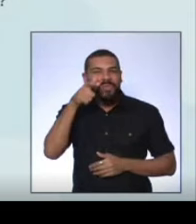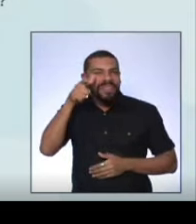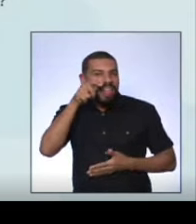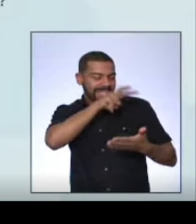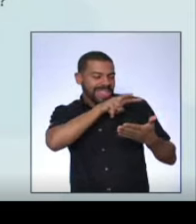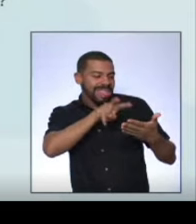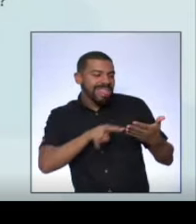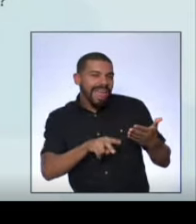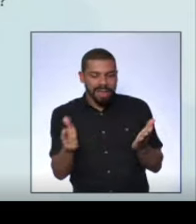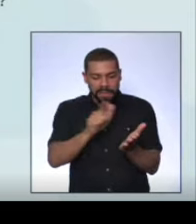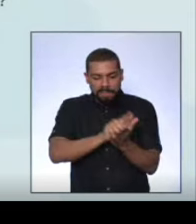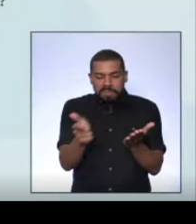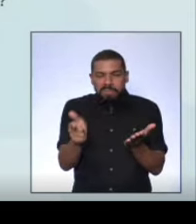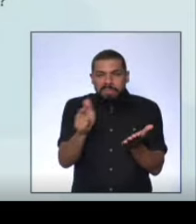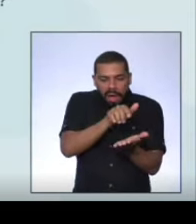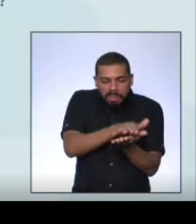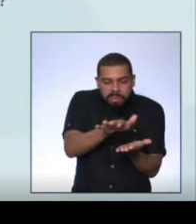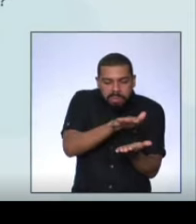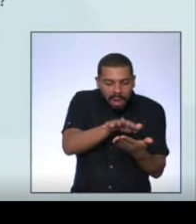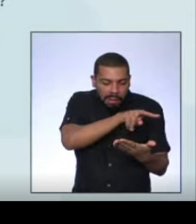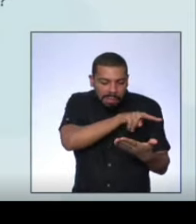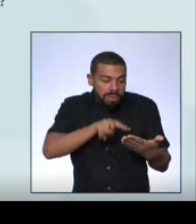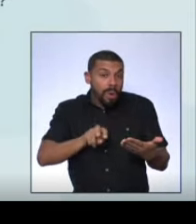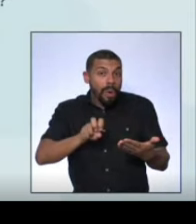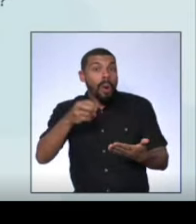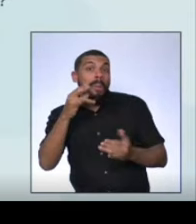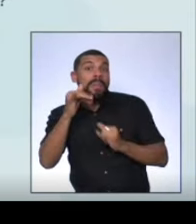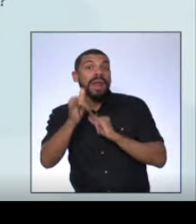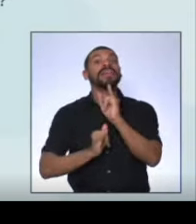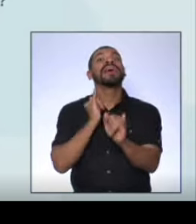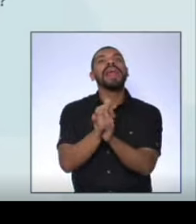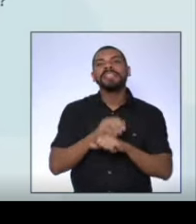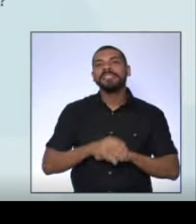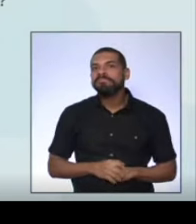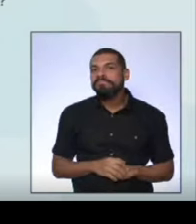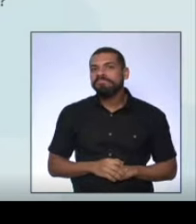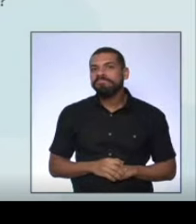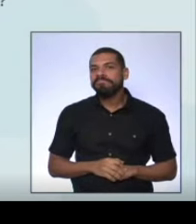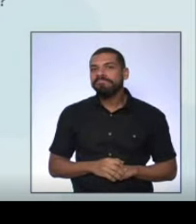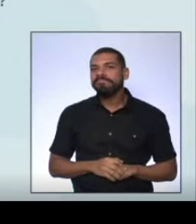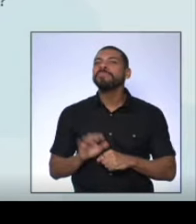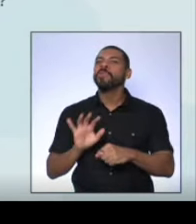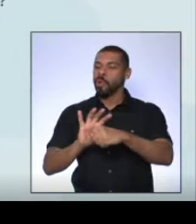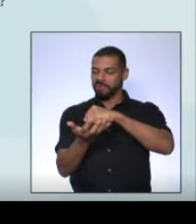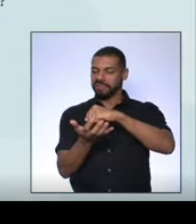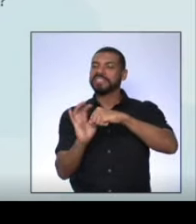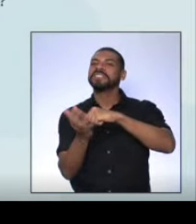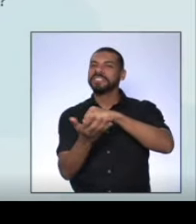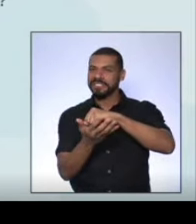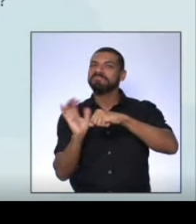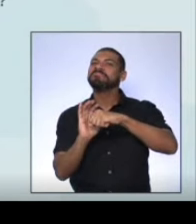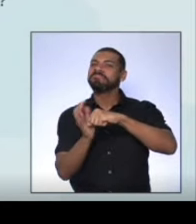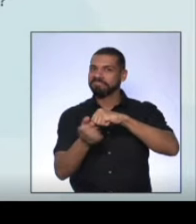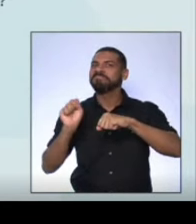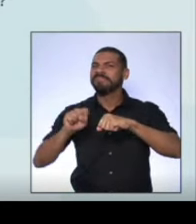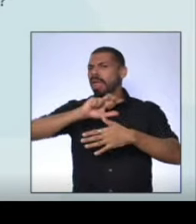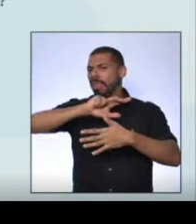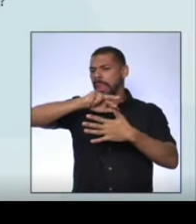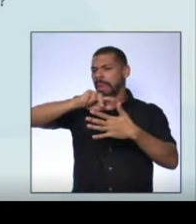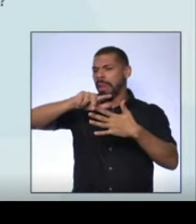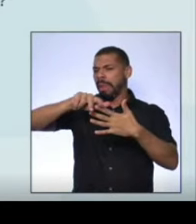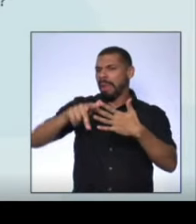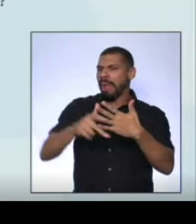pela internet? Muitos. Covid, coronavírus, vários